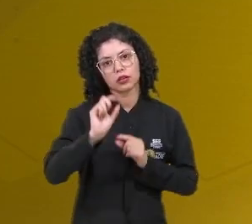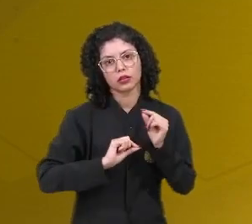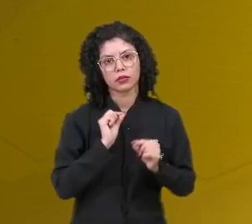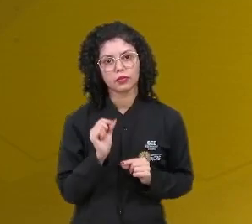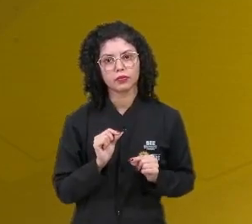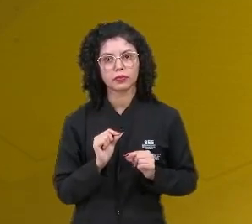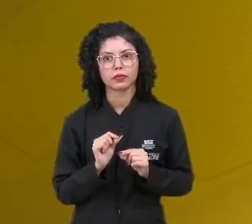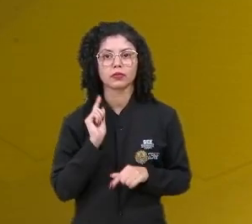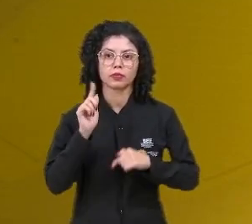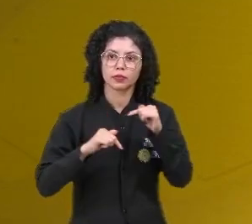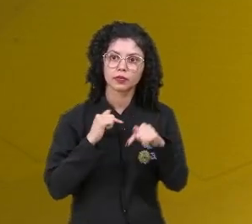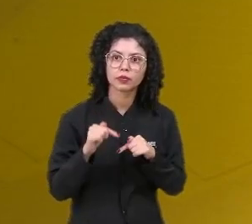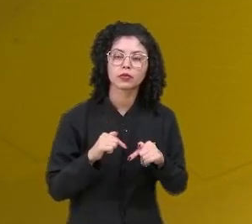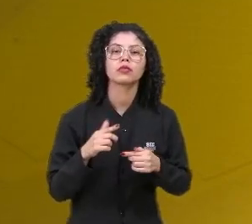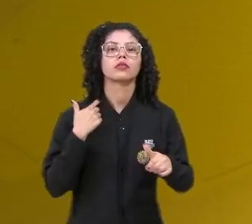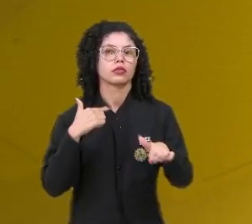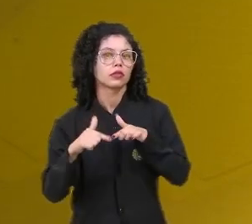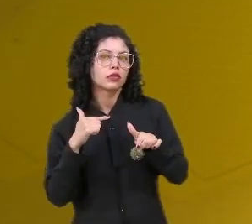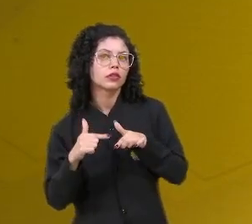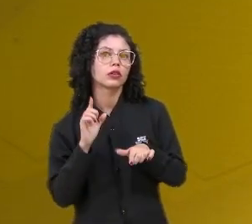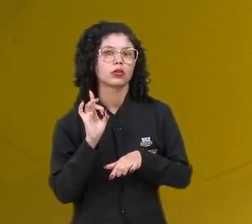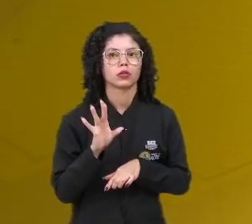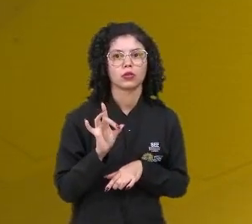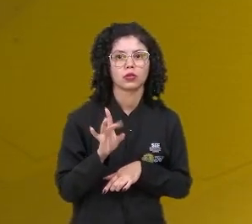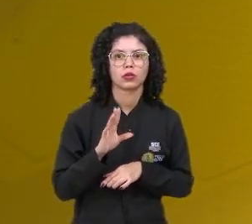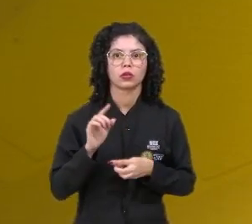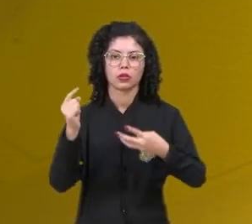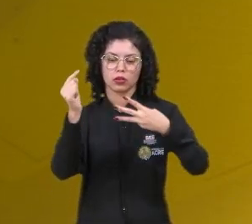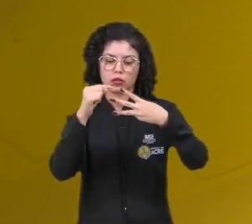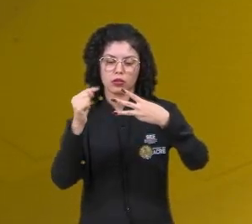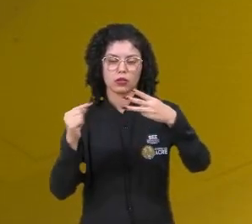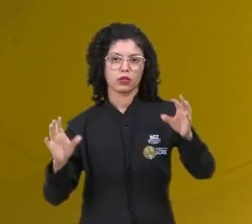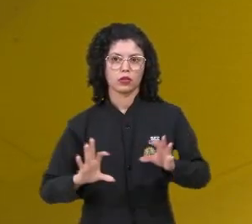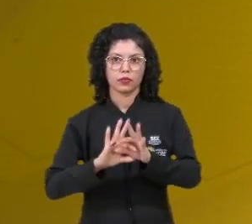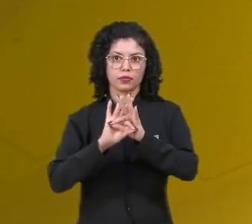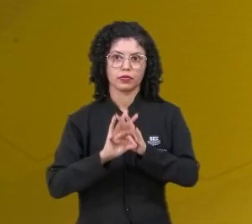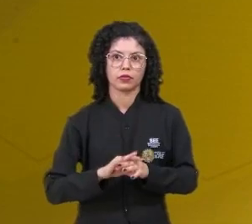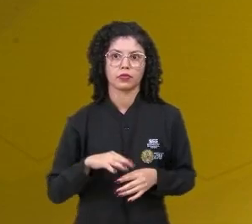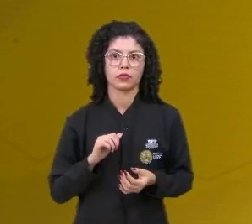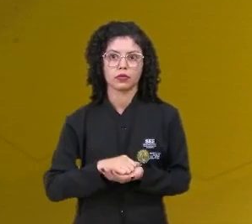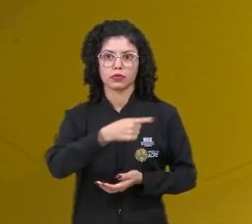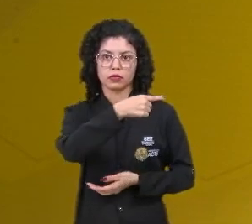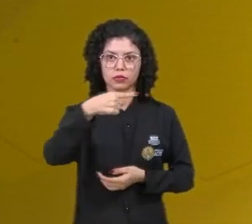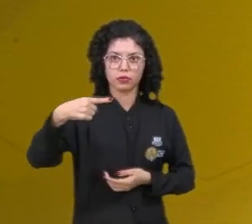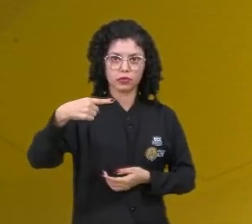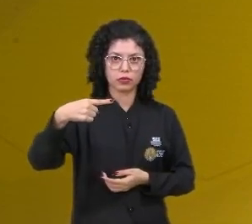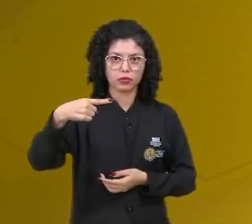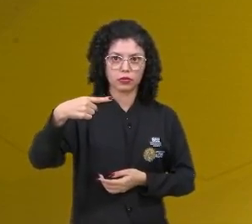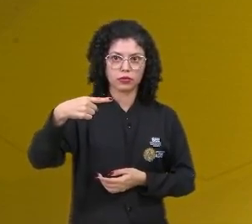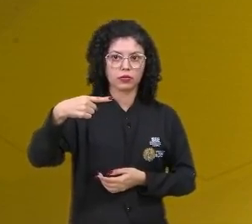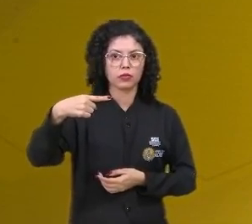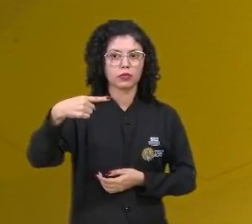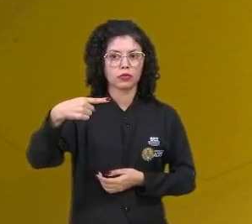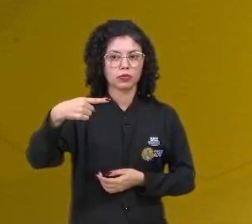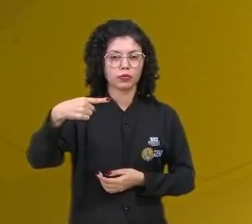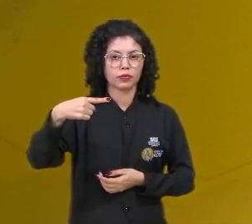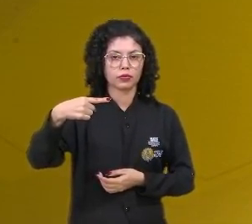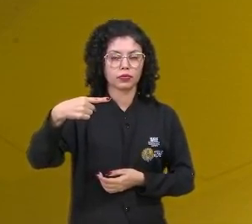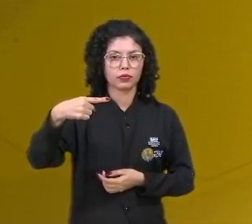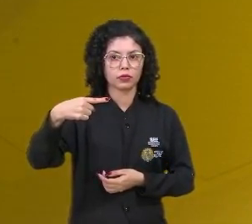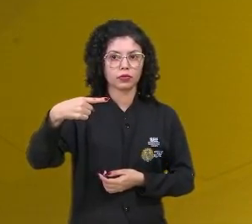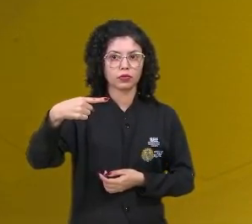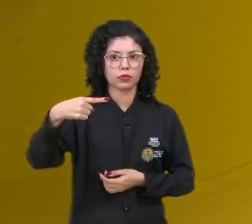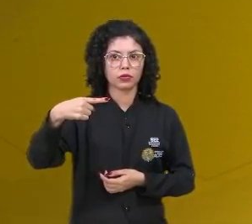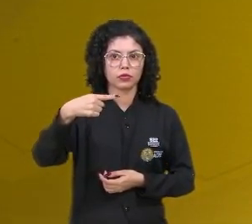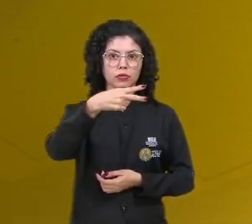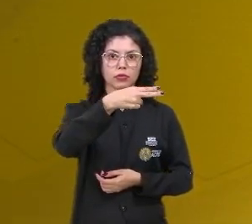que na química trabalhamos apenas com 3 tipos de ligações. A ligação simples, que é formada por um único